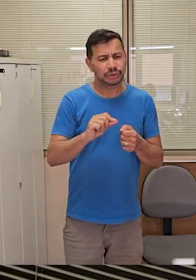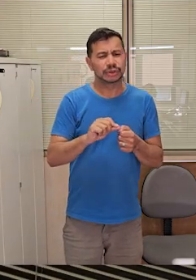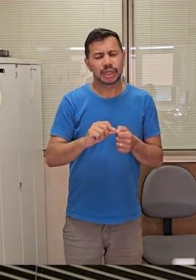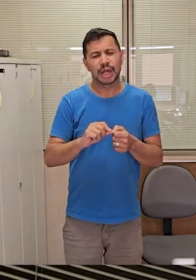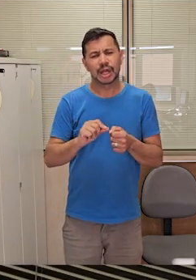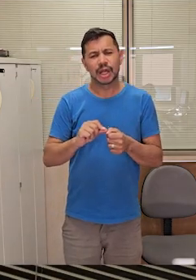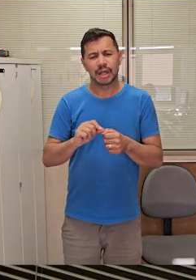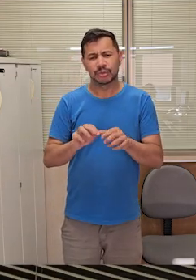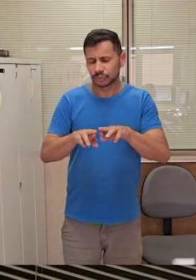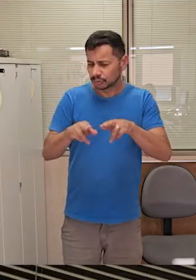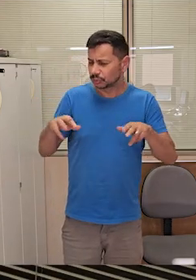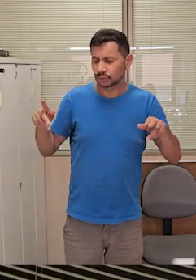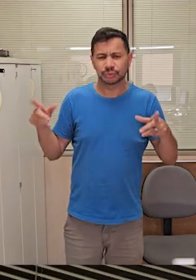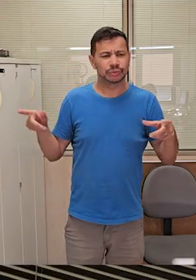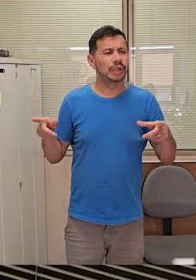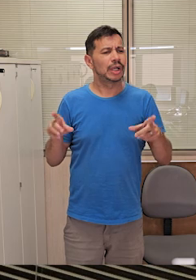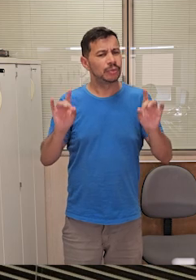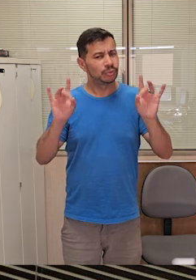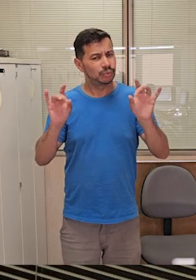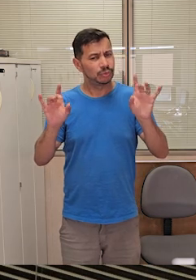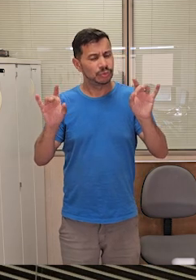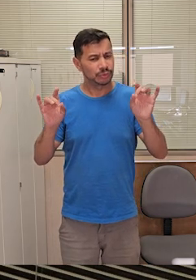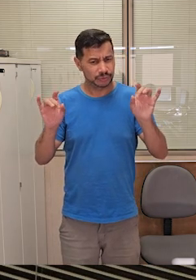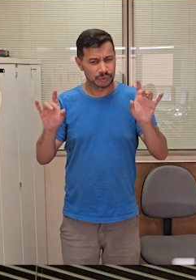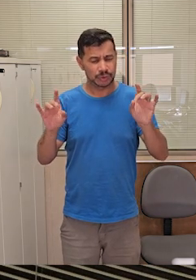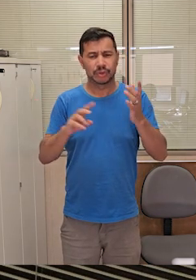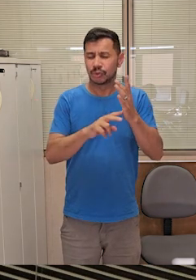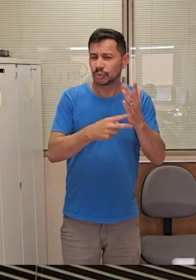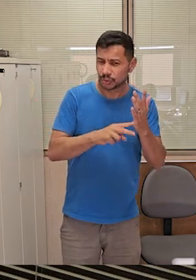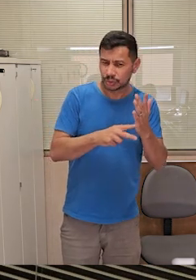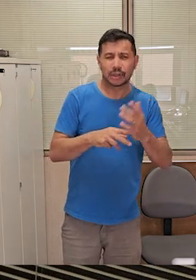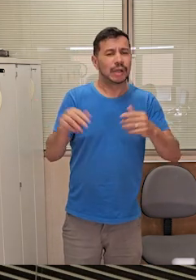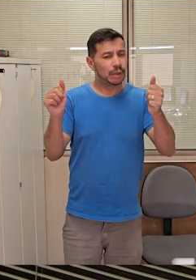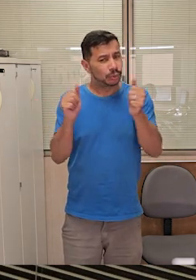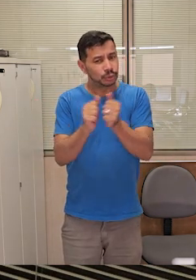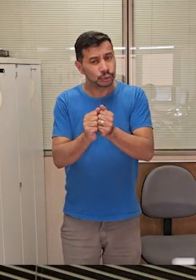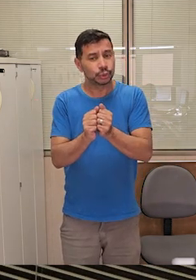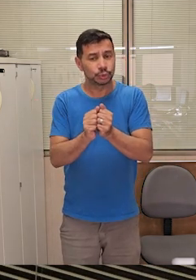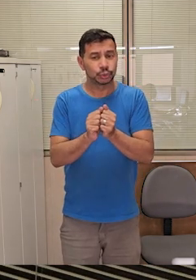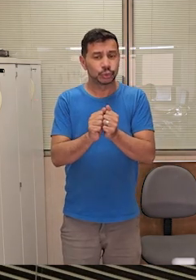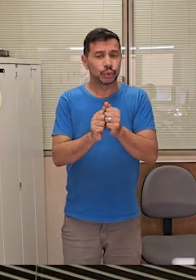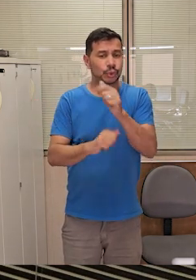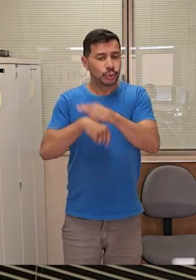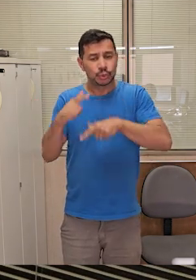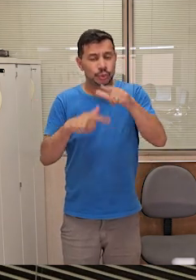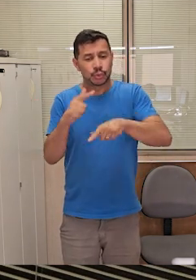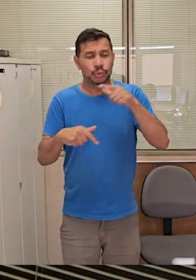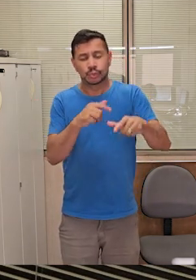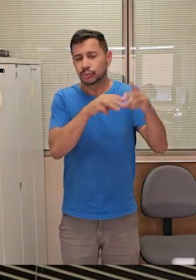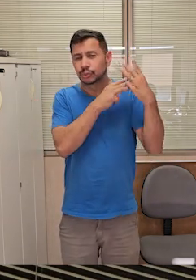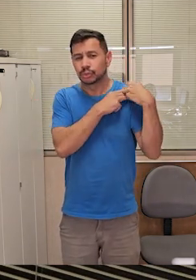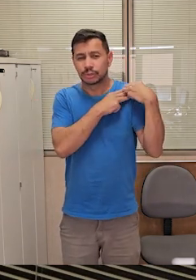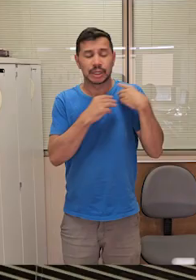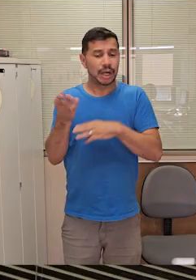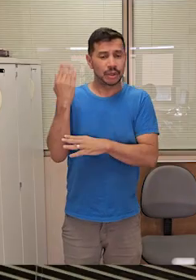ações, né? Nós estamos falando de uma época em que o movimento sindical era atrelado ao Ministério do Trabalho. E a gente